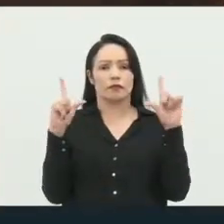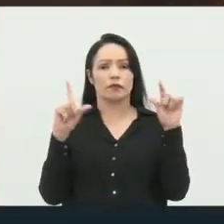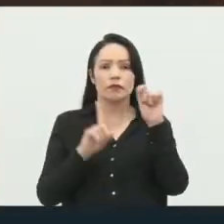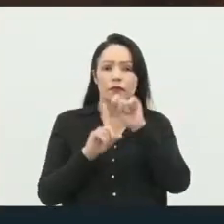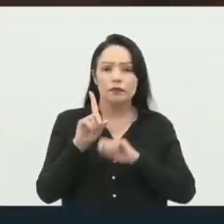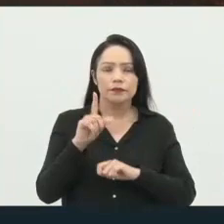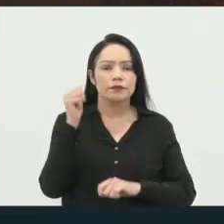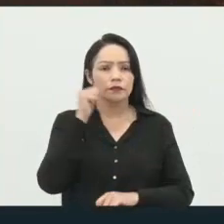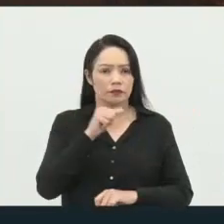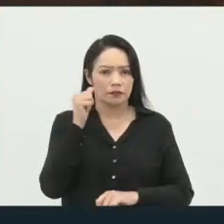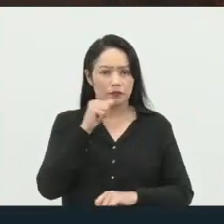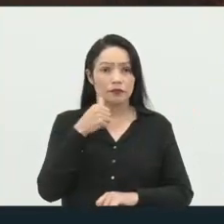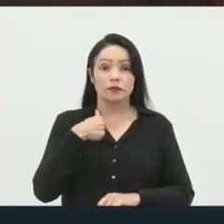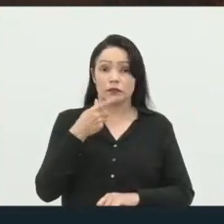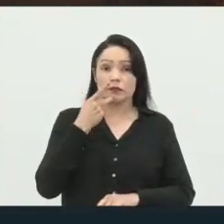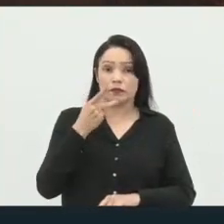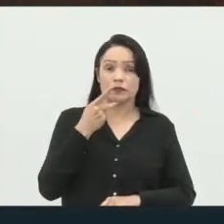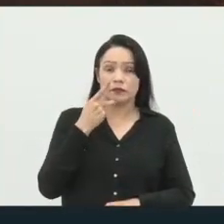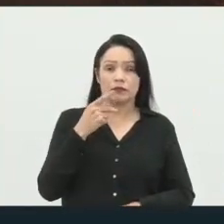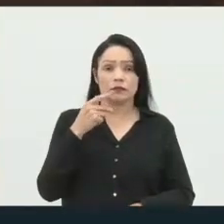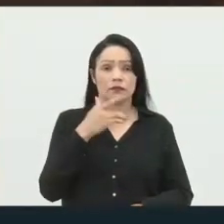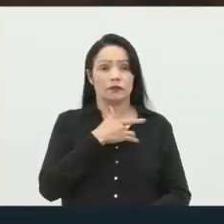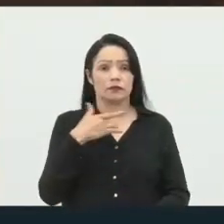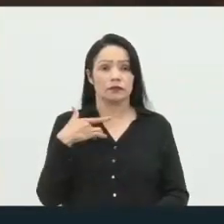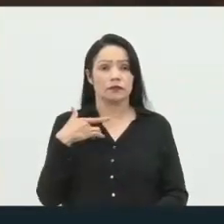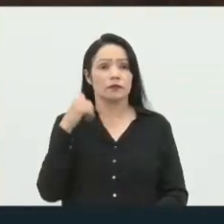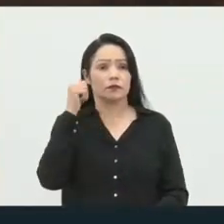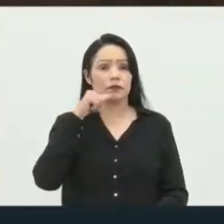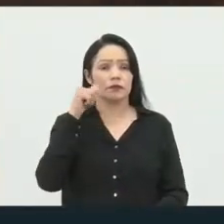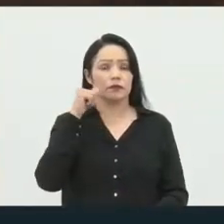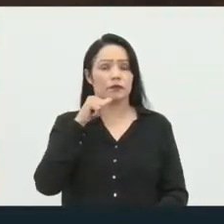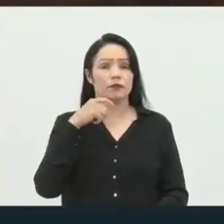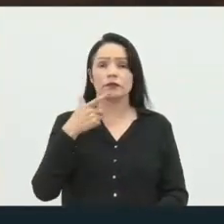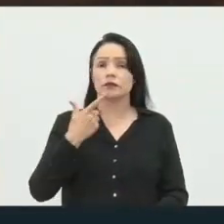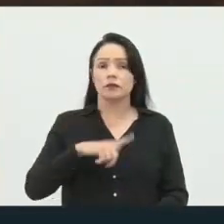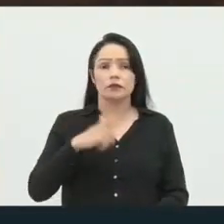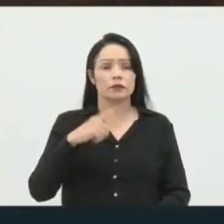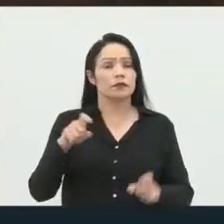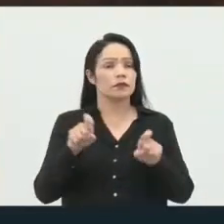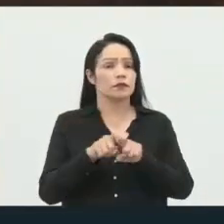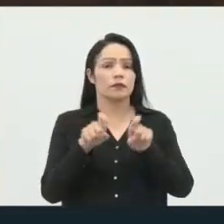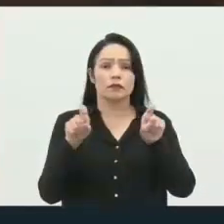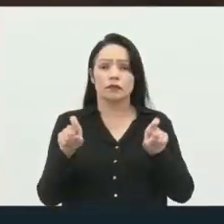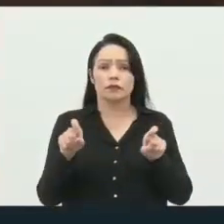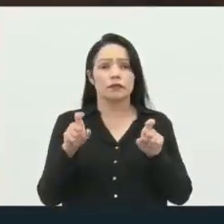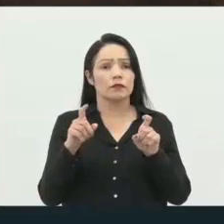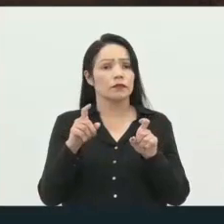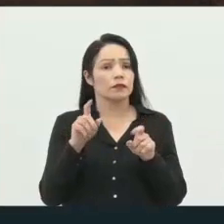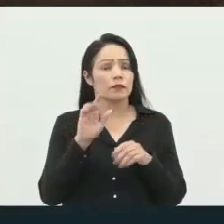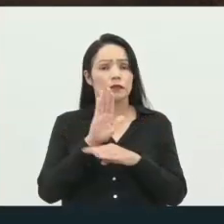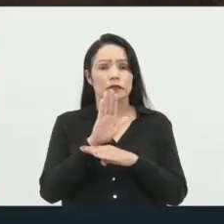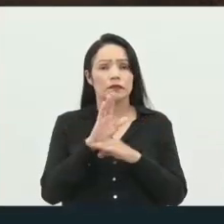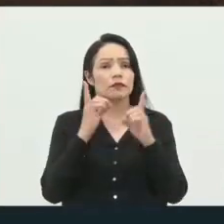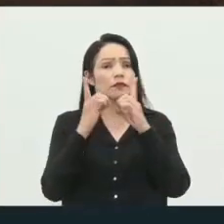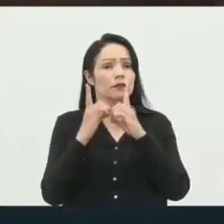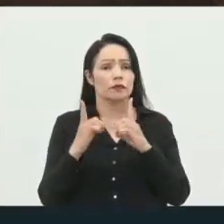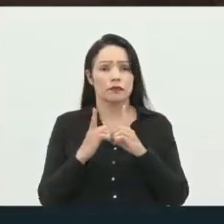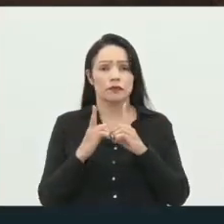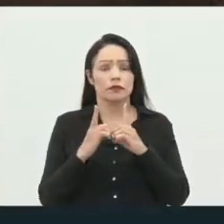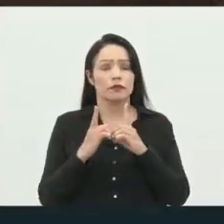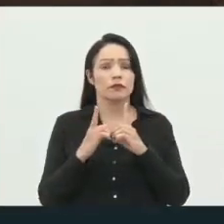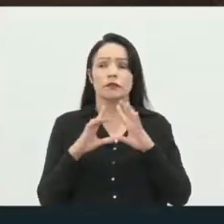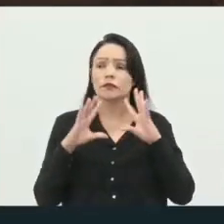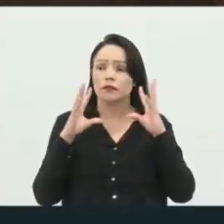falar sobre a saúde da mulher não tem ginecologista para atender a todas as mulheres